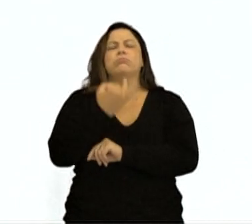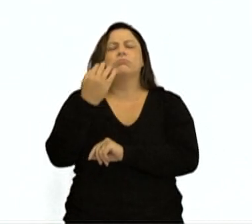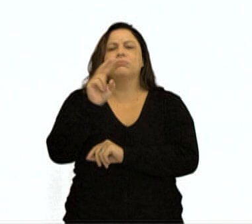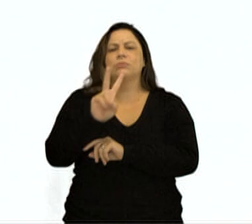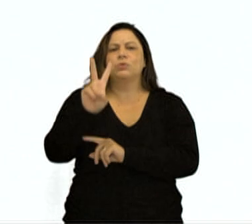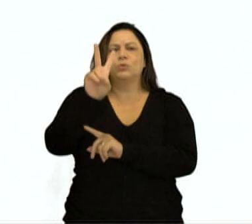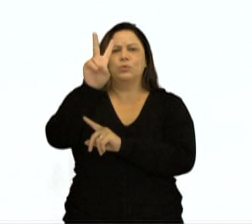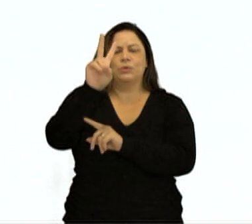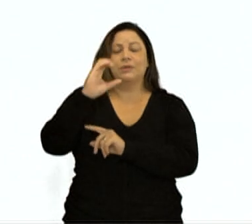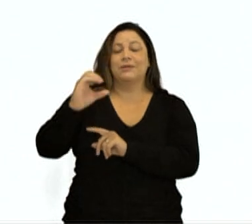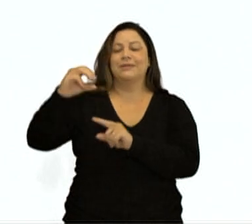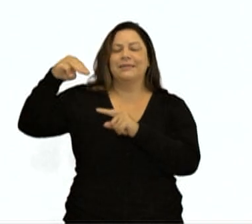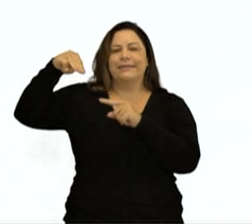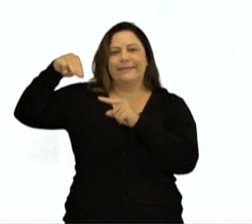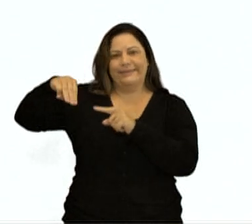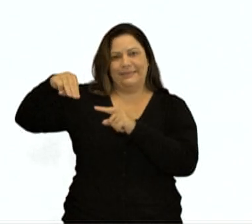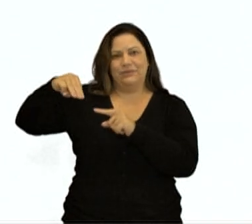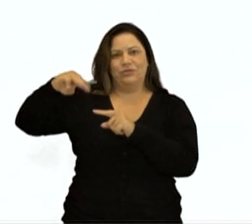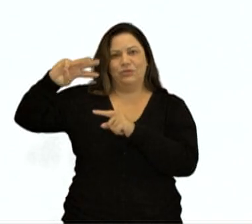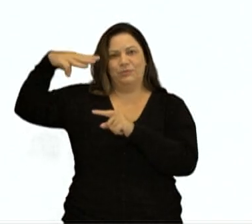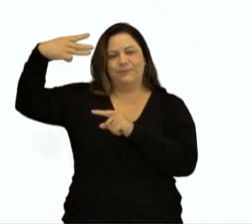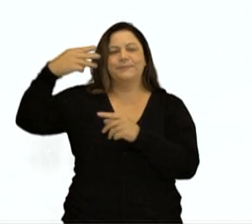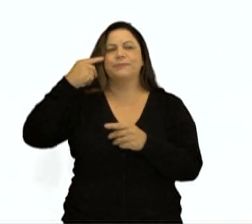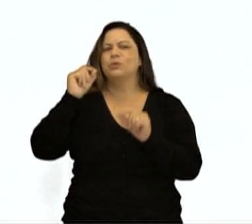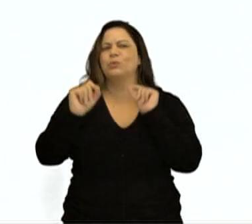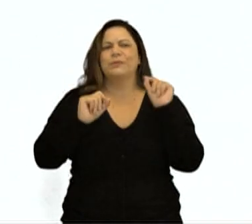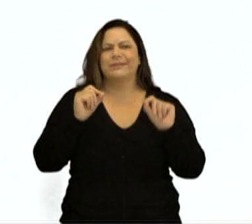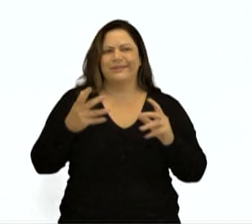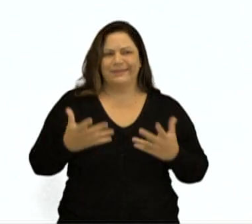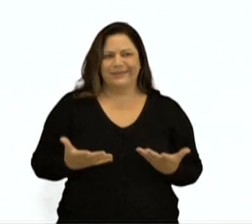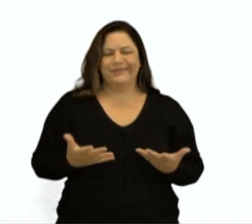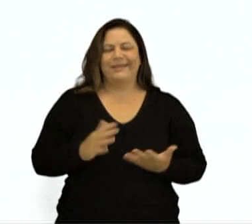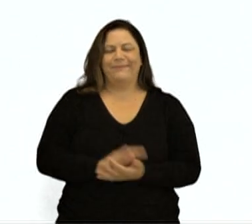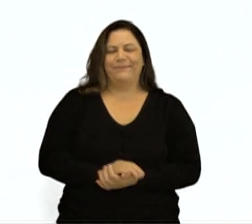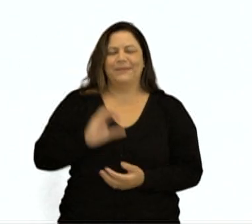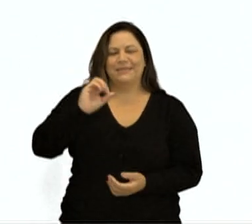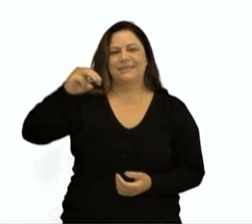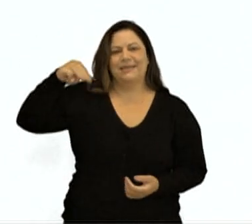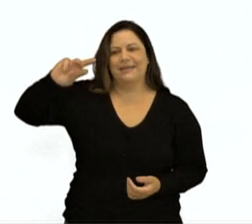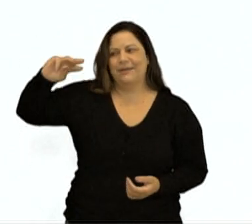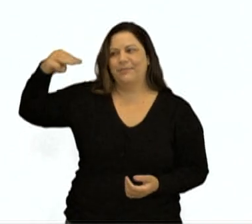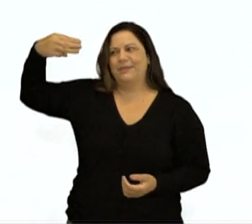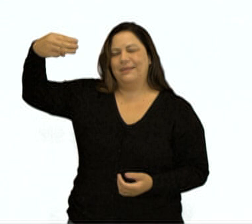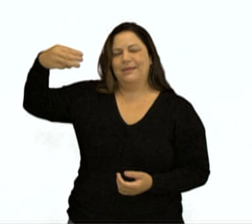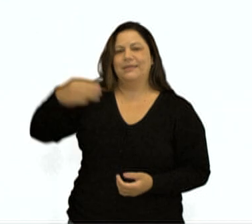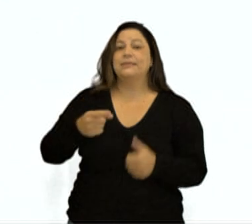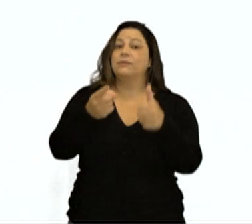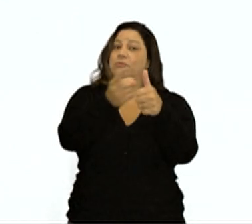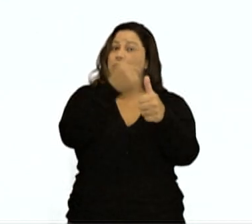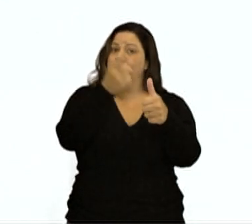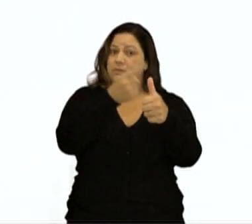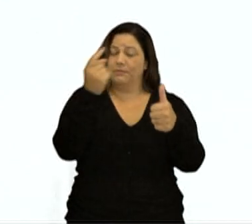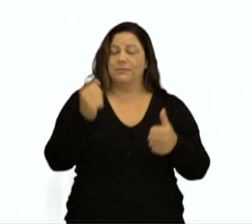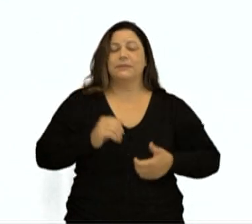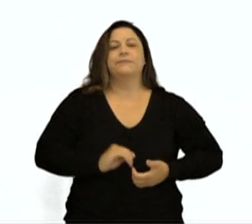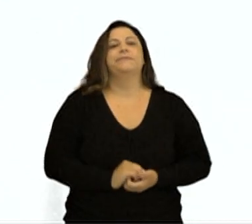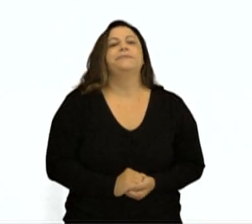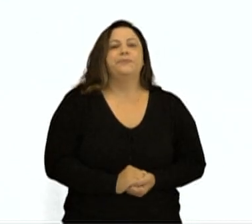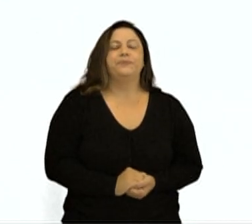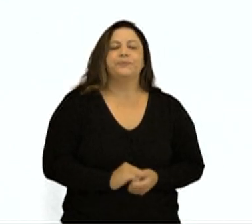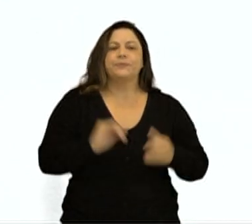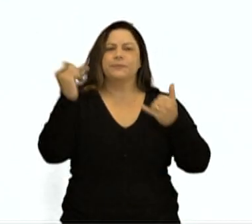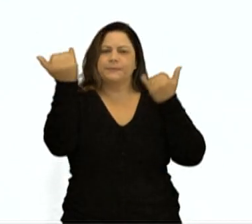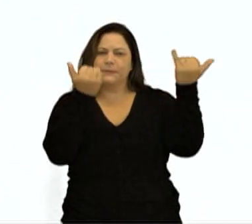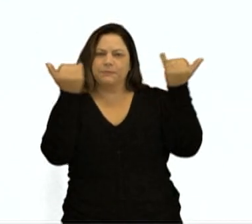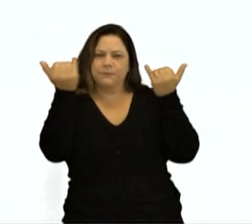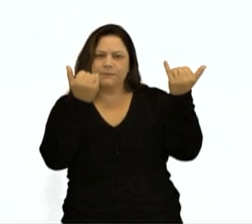em centímetros cúbicos. Tranquilo? Então, gente, primeira coisa, nós vamos ter que dar os dados ali,